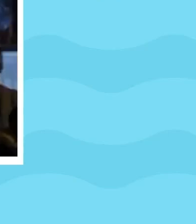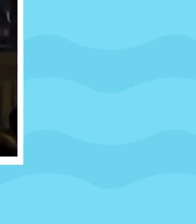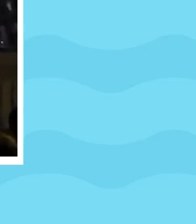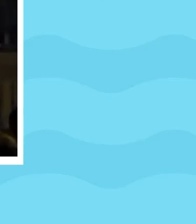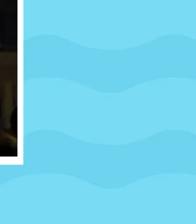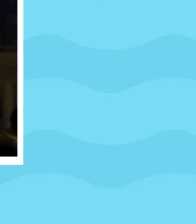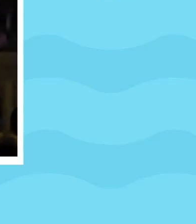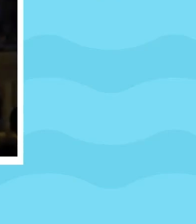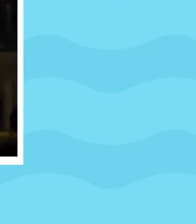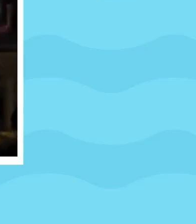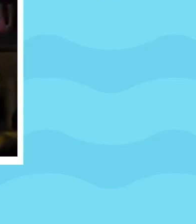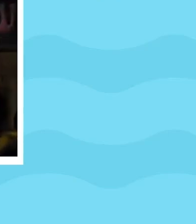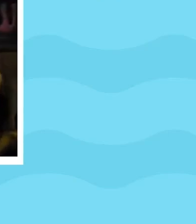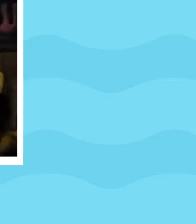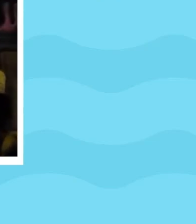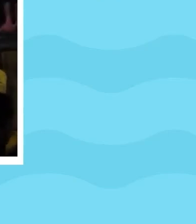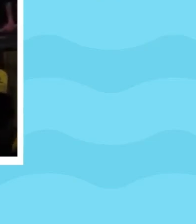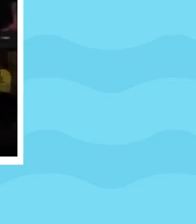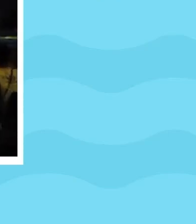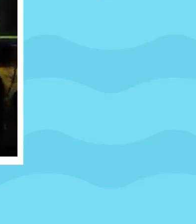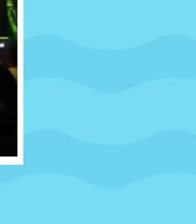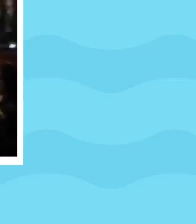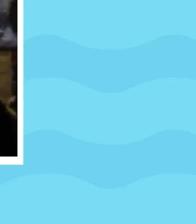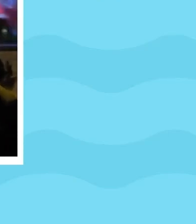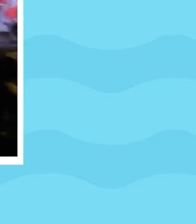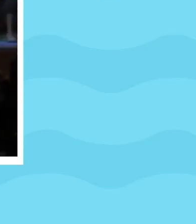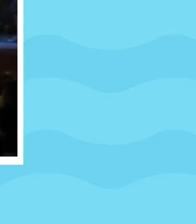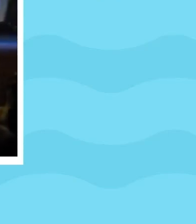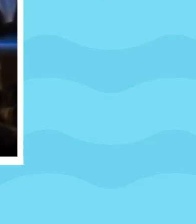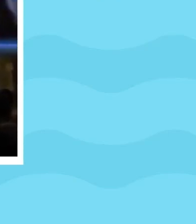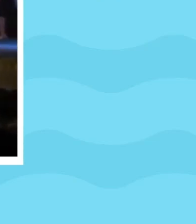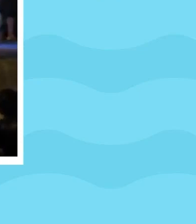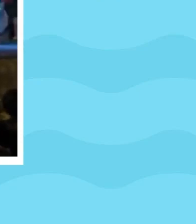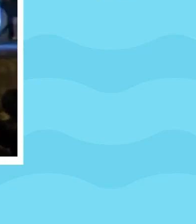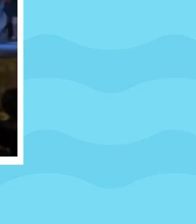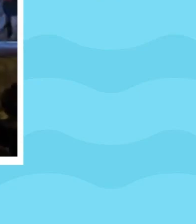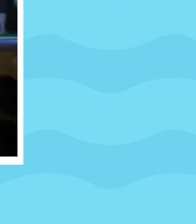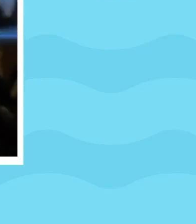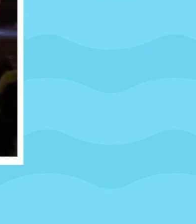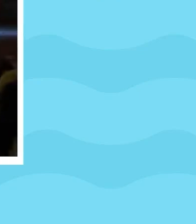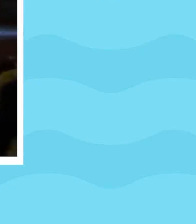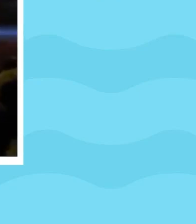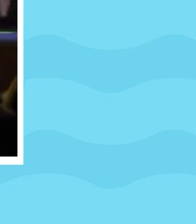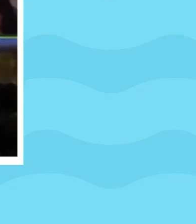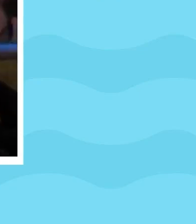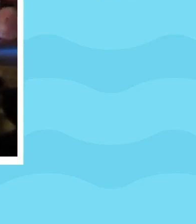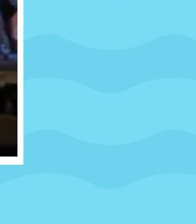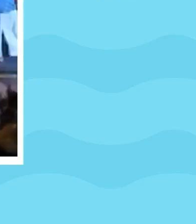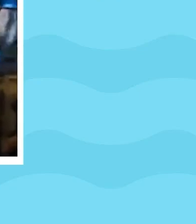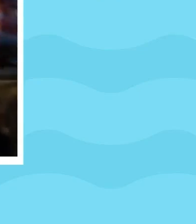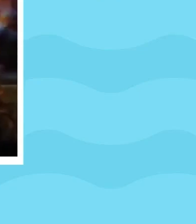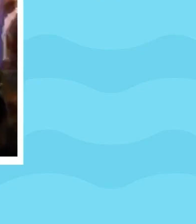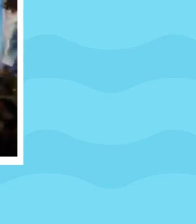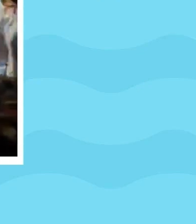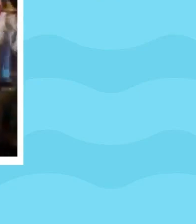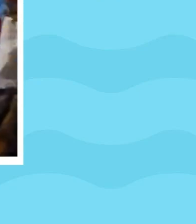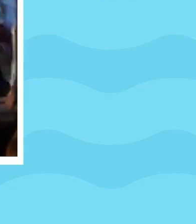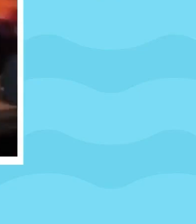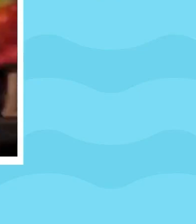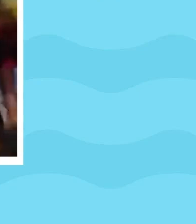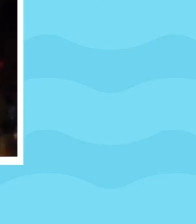Cai a noite, se acende as lamparinas. Puxo pronto, por me sentar na